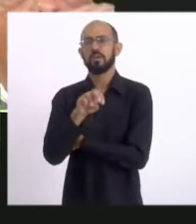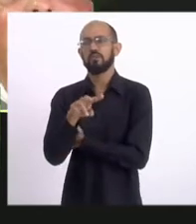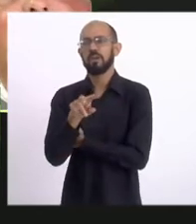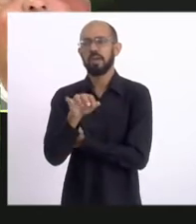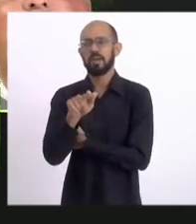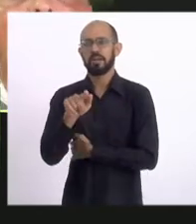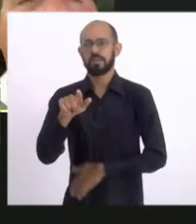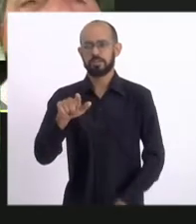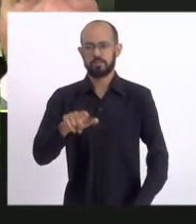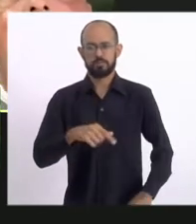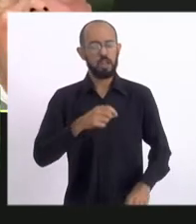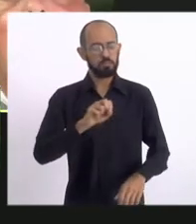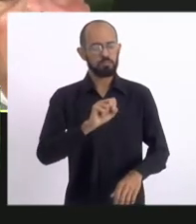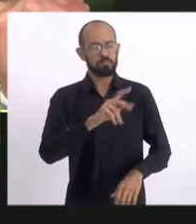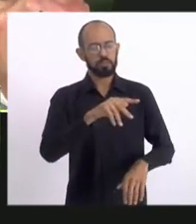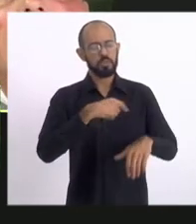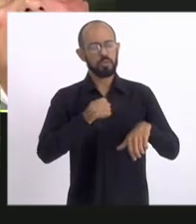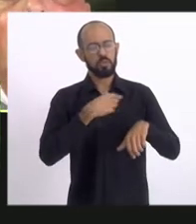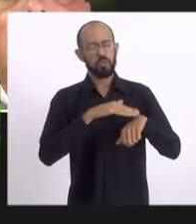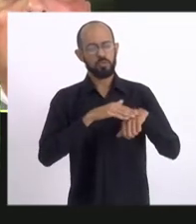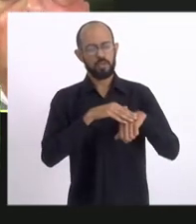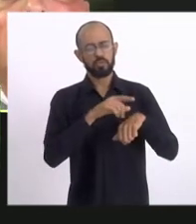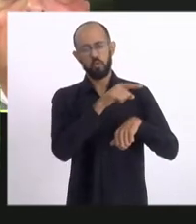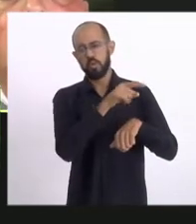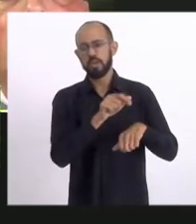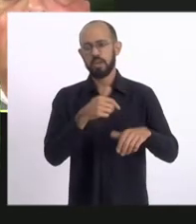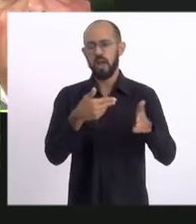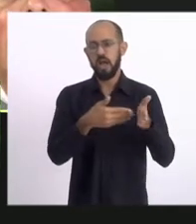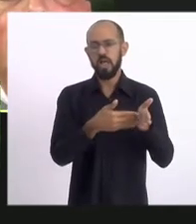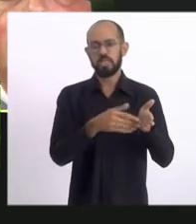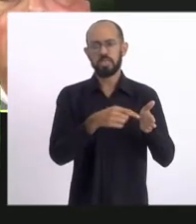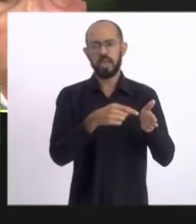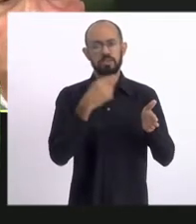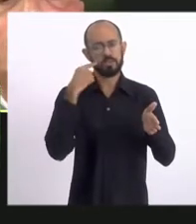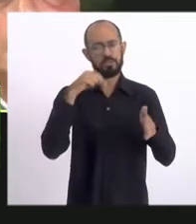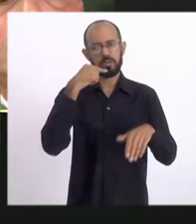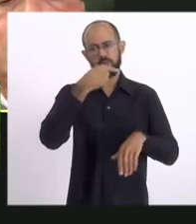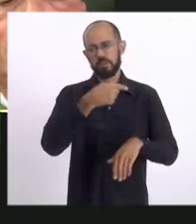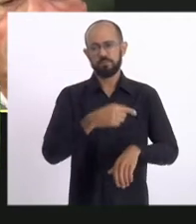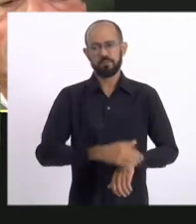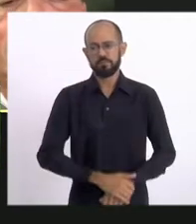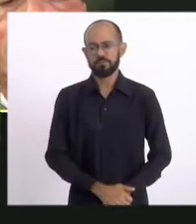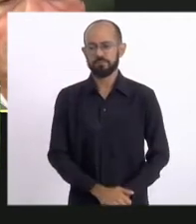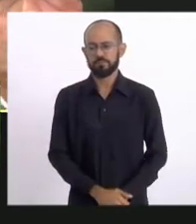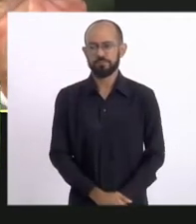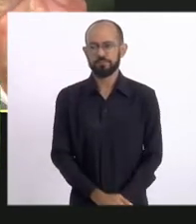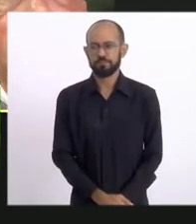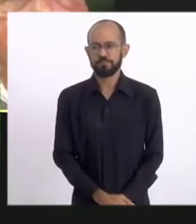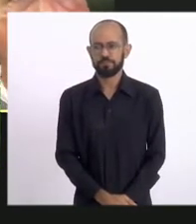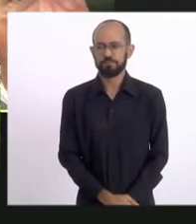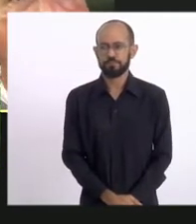eu converso com o Rosenberg até a próxima sessão do CCJ. Obrigado.